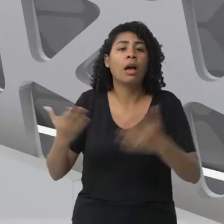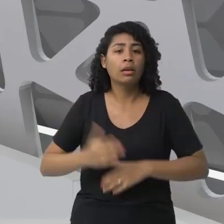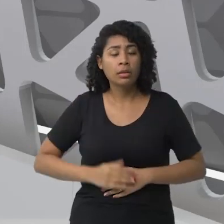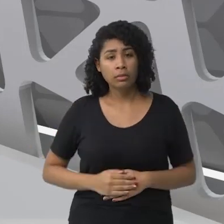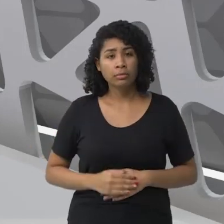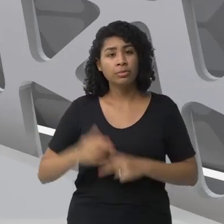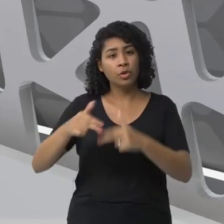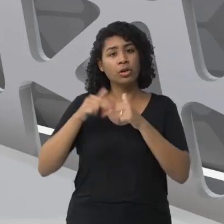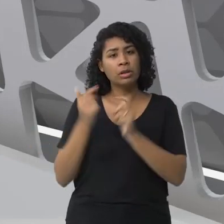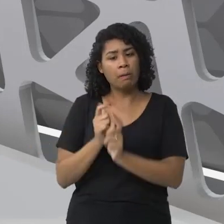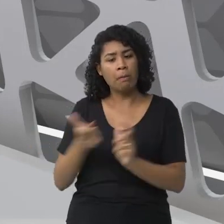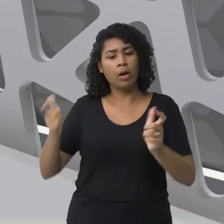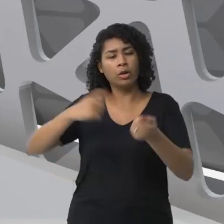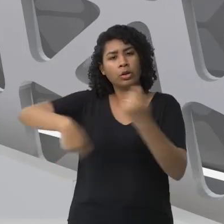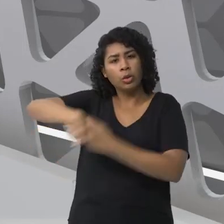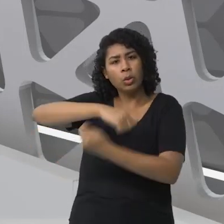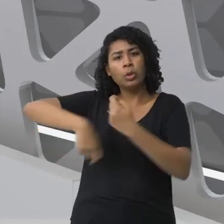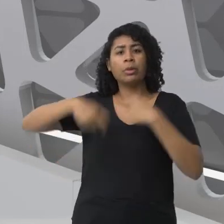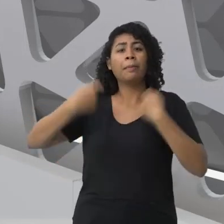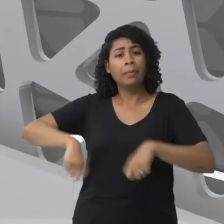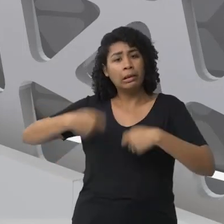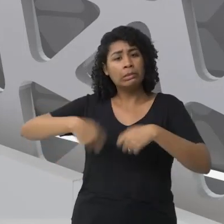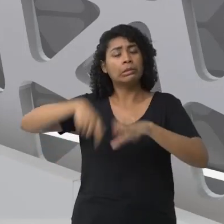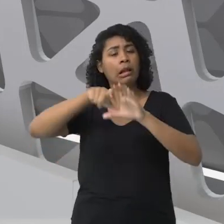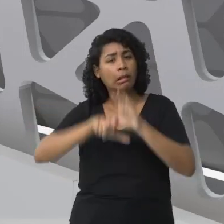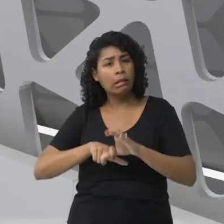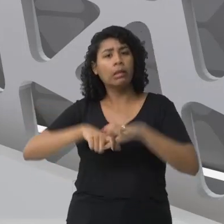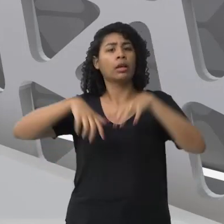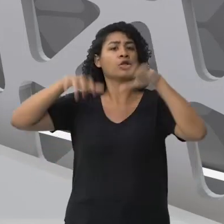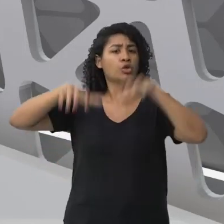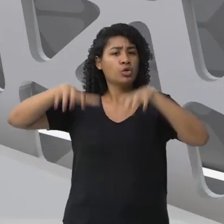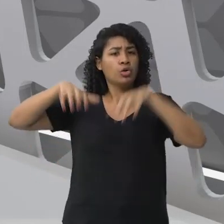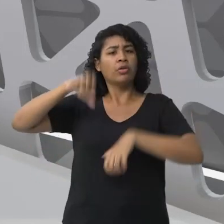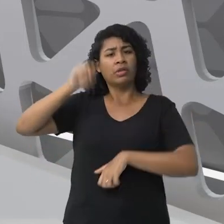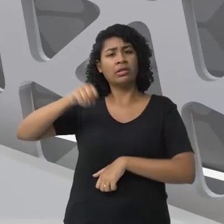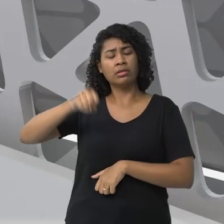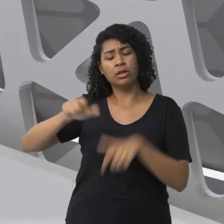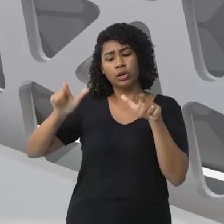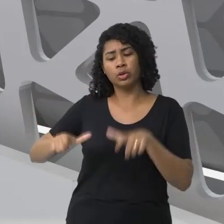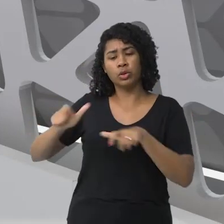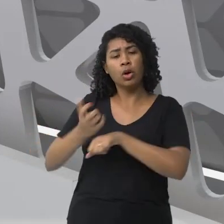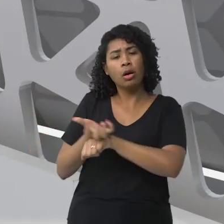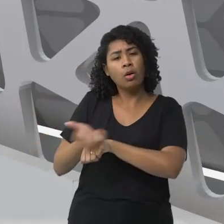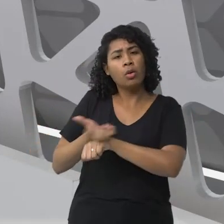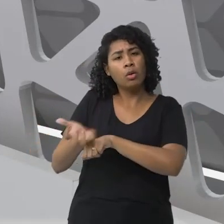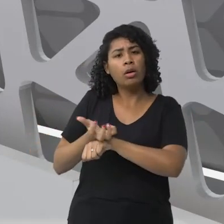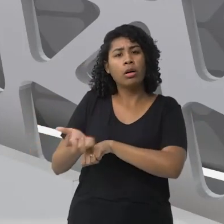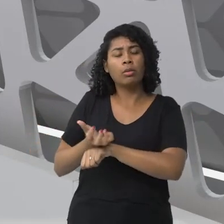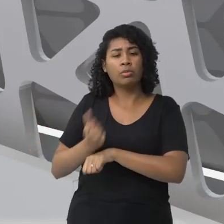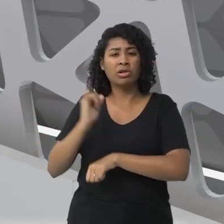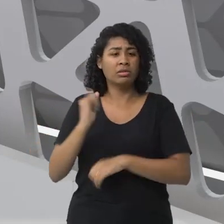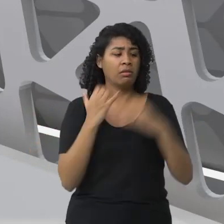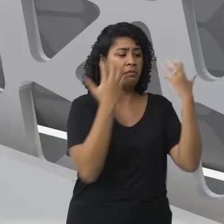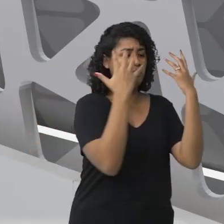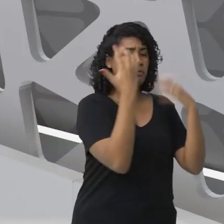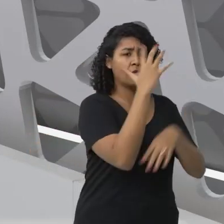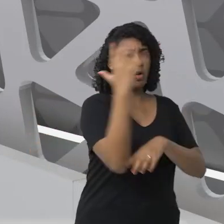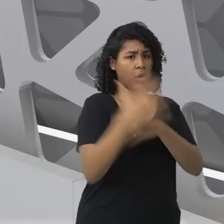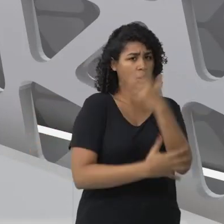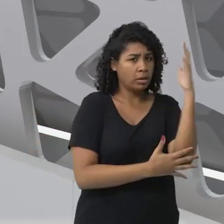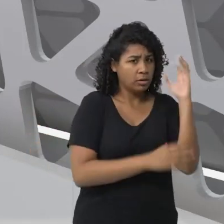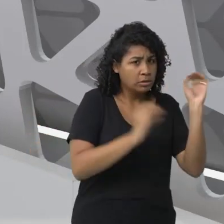atividades econômicas são realizadas no campo, junto com o regime de chuvas. Não tem floresta amazônica,